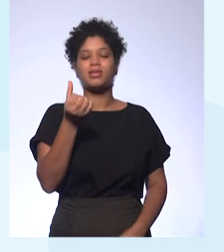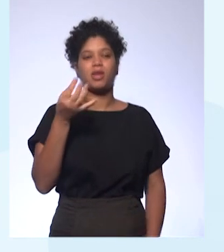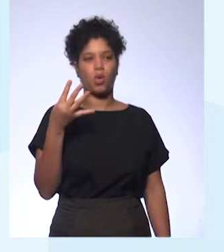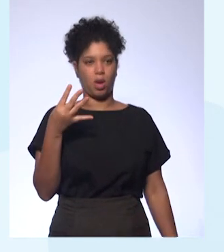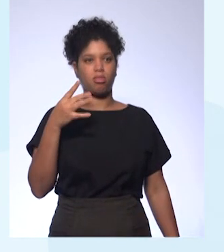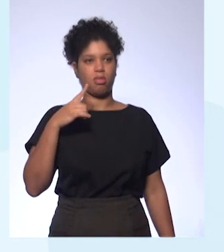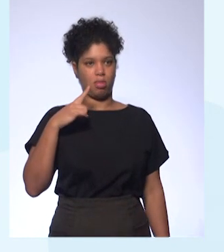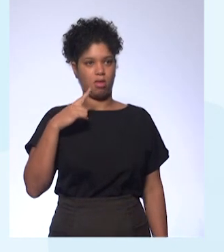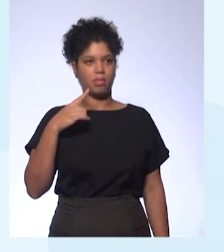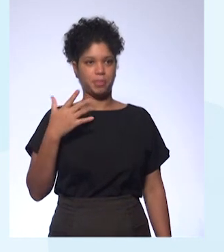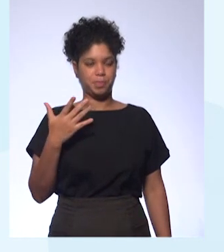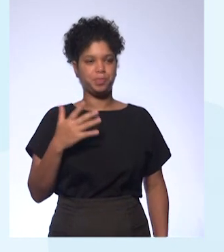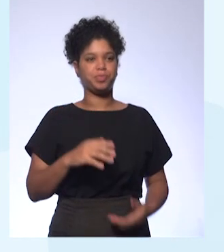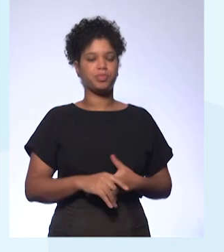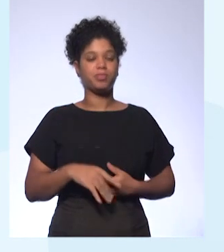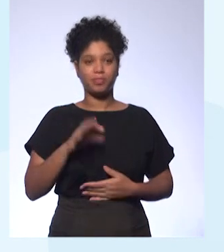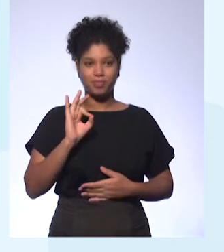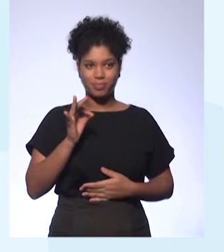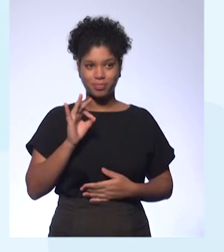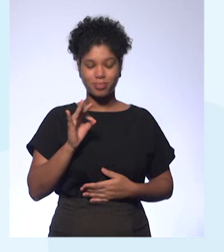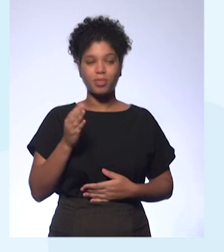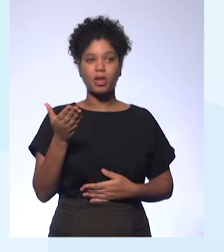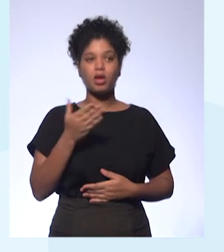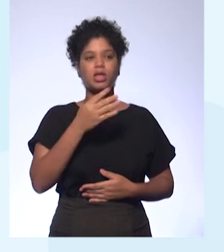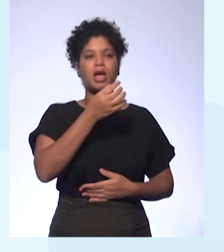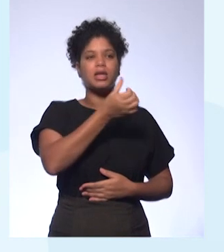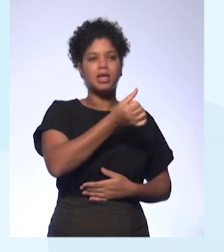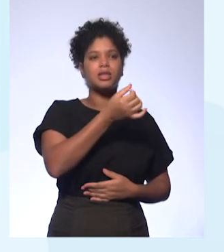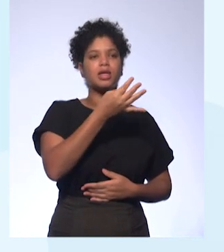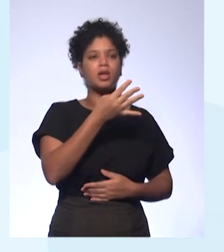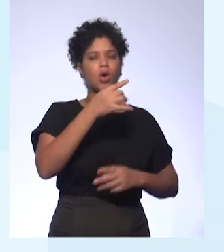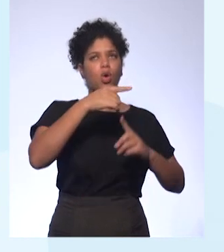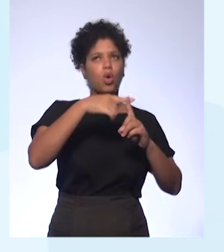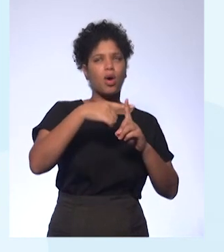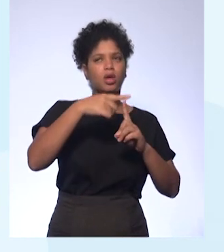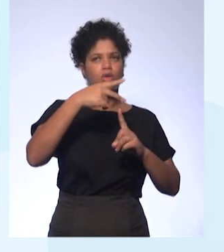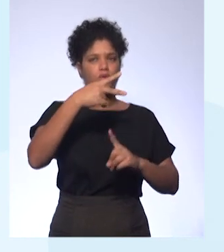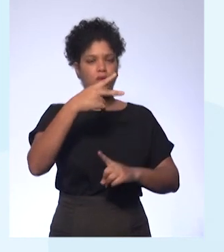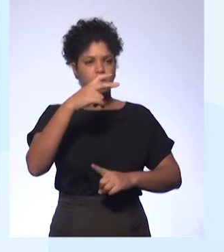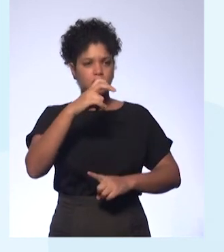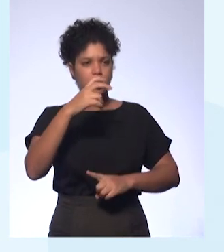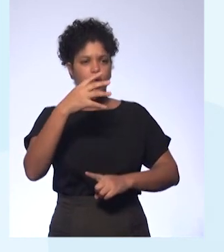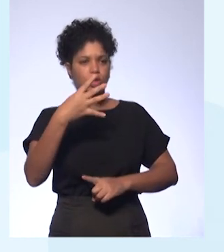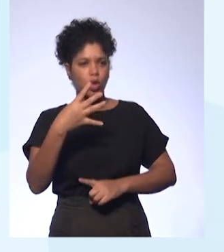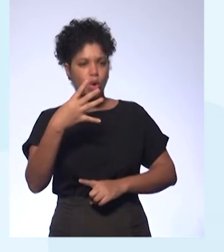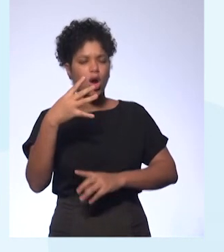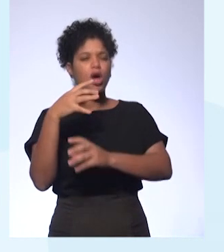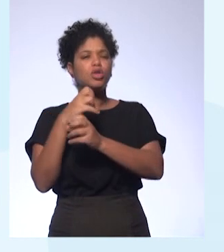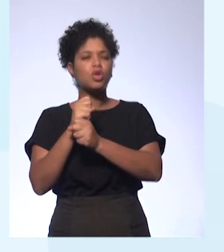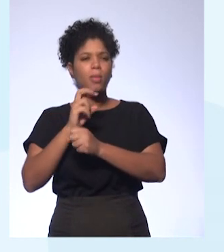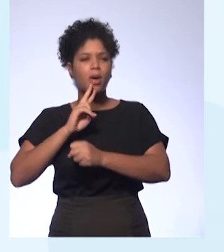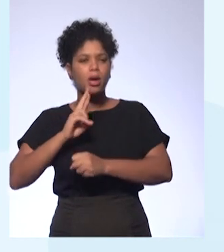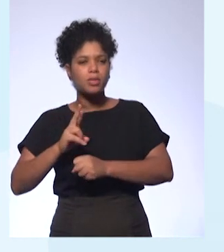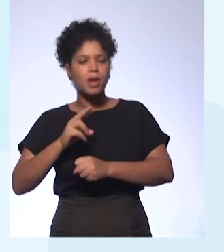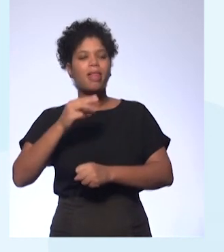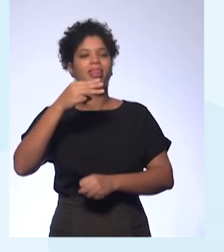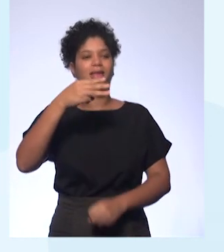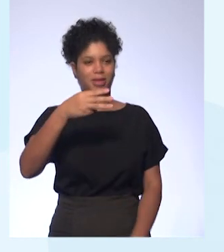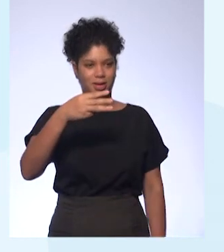64. Certo? Então, eu tenho 64 mais 254, que é igual a